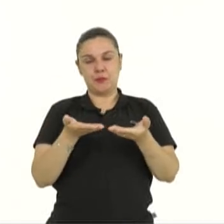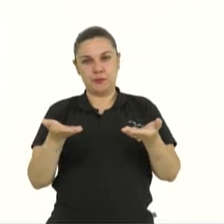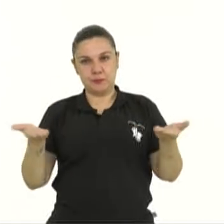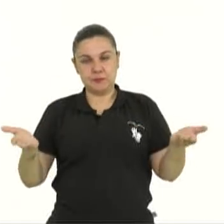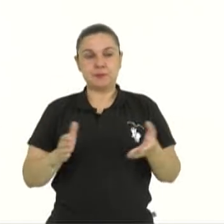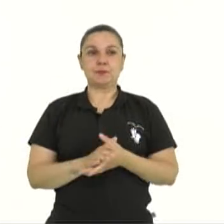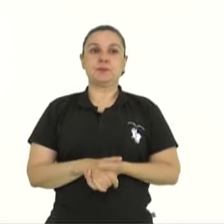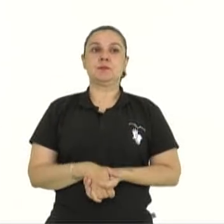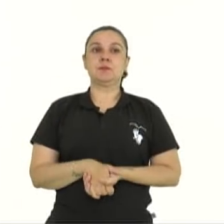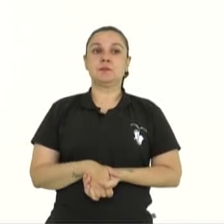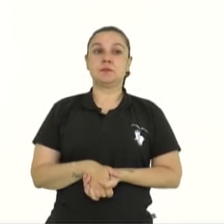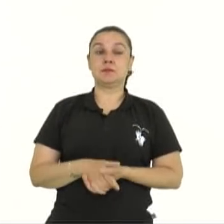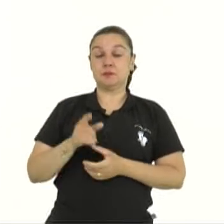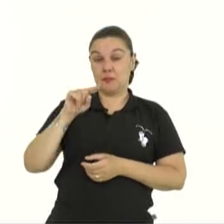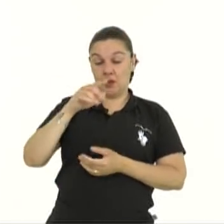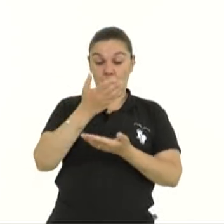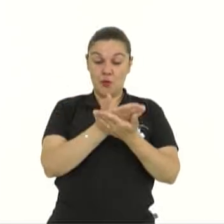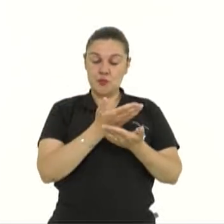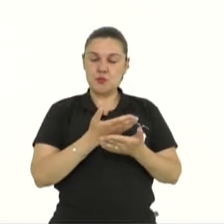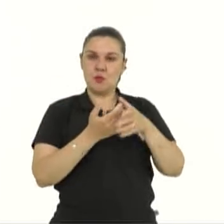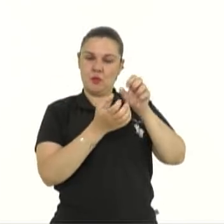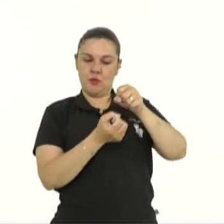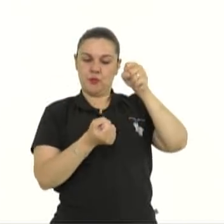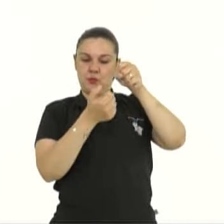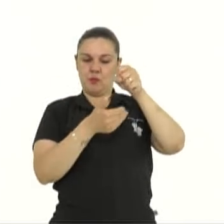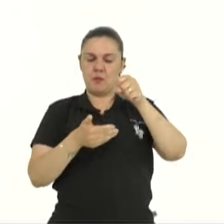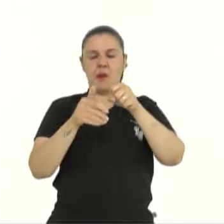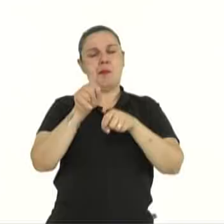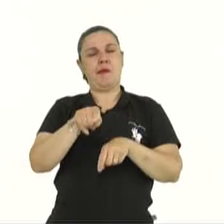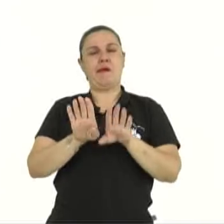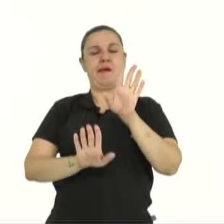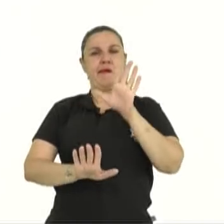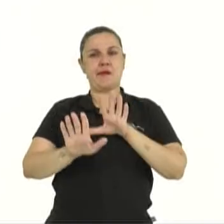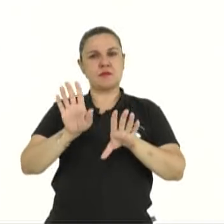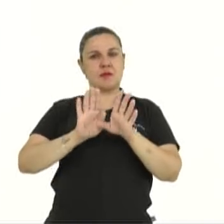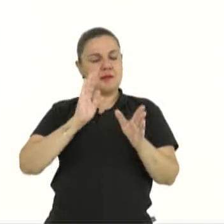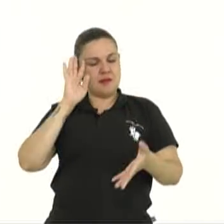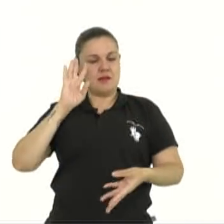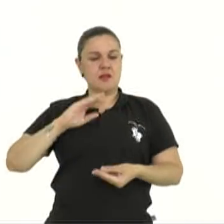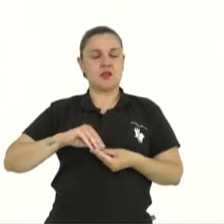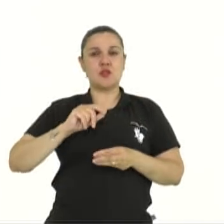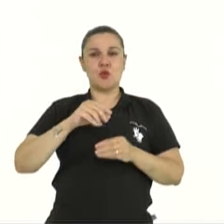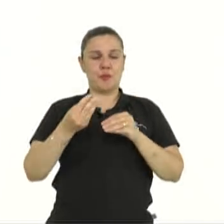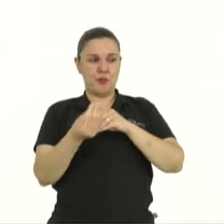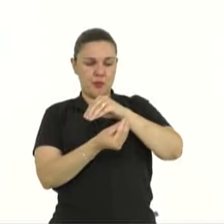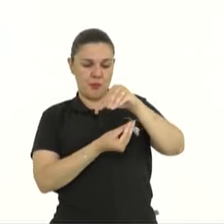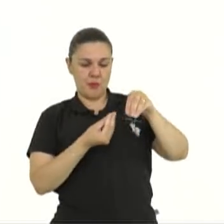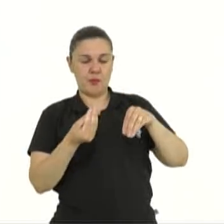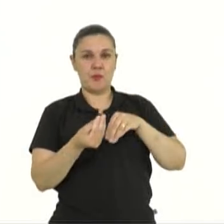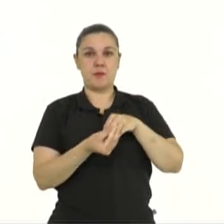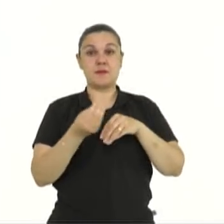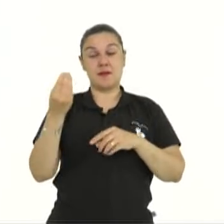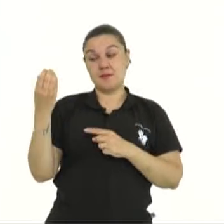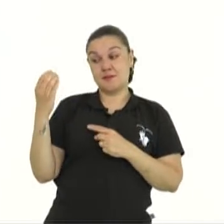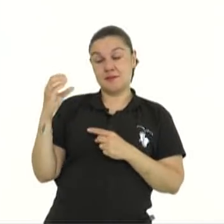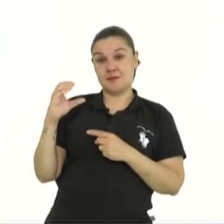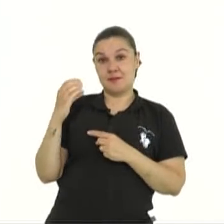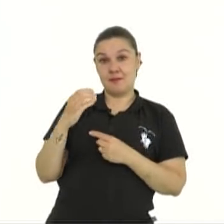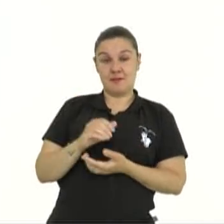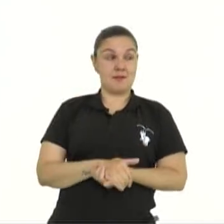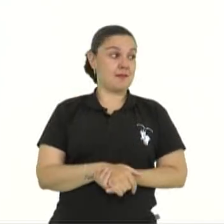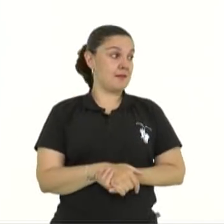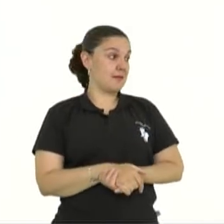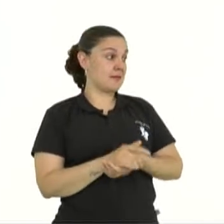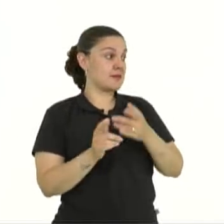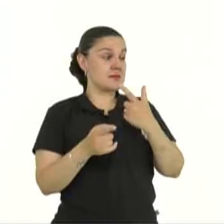população. O estudo dos mapas, ele é por muitas vezes traduzido como uma mistura de ciência, porque